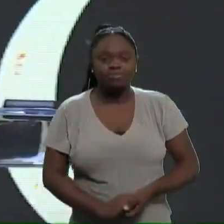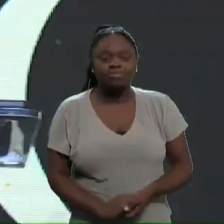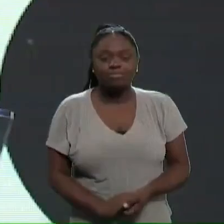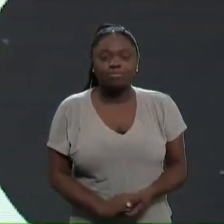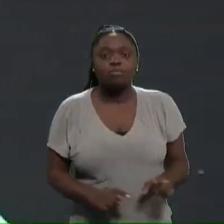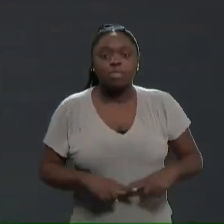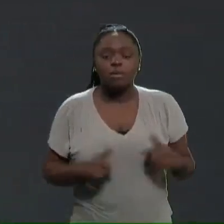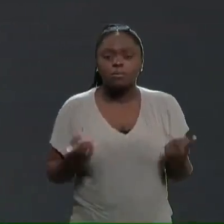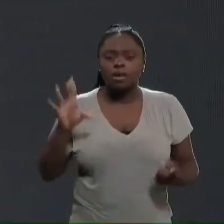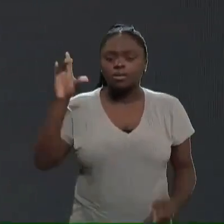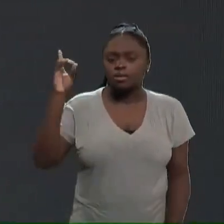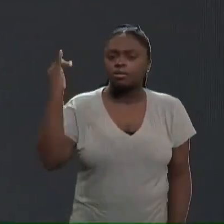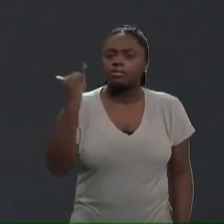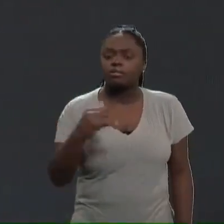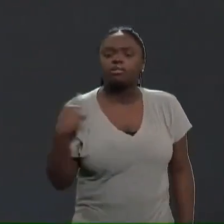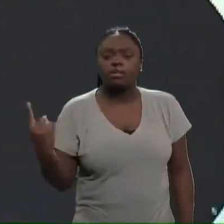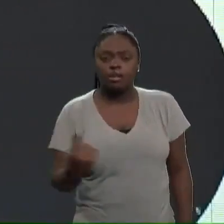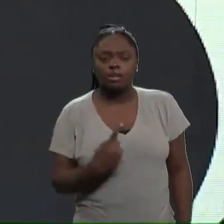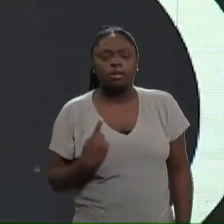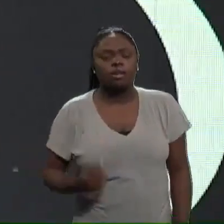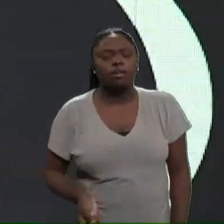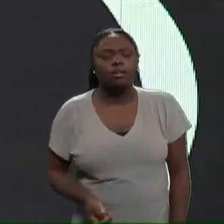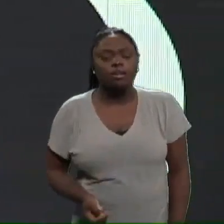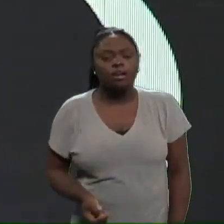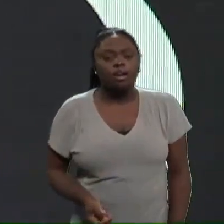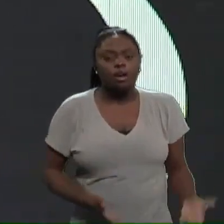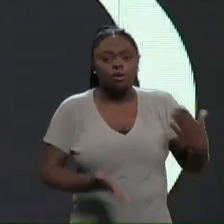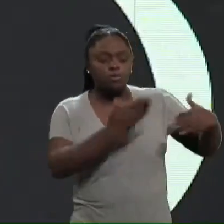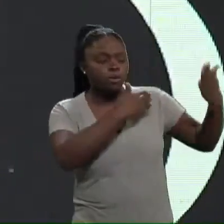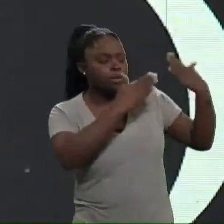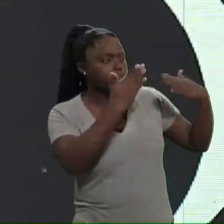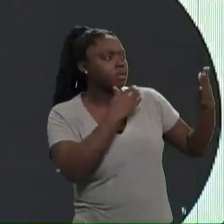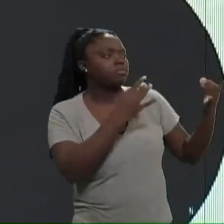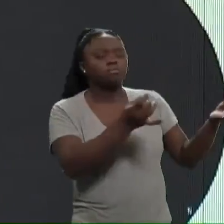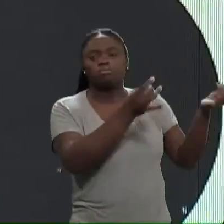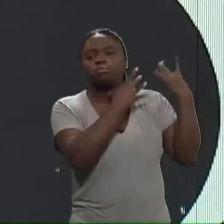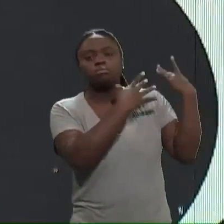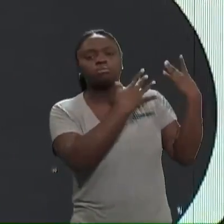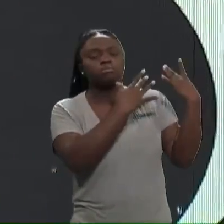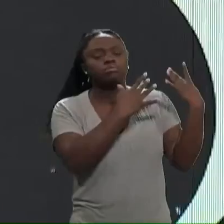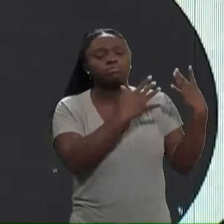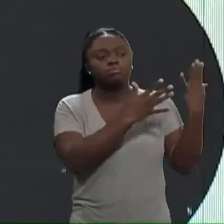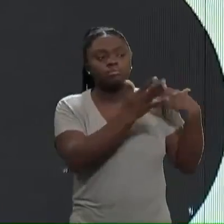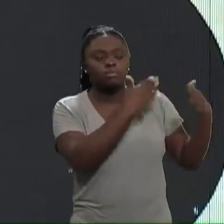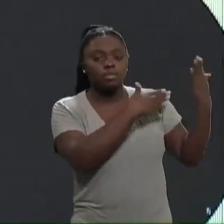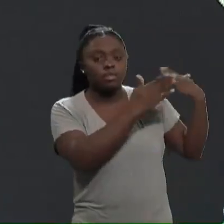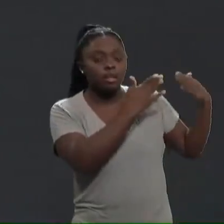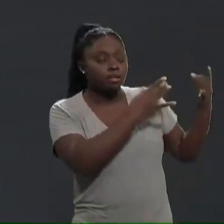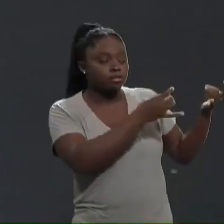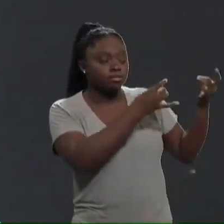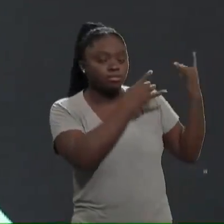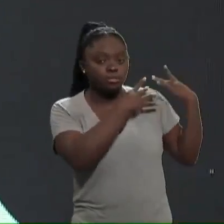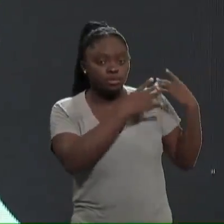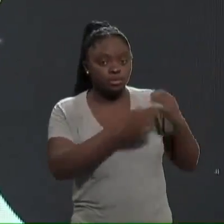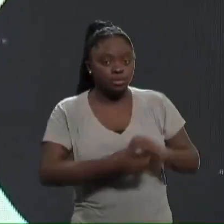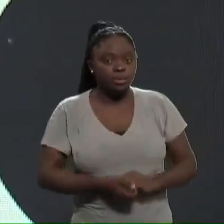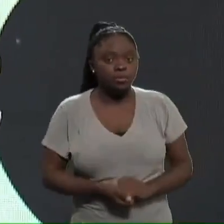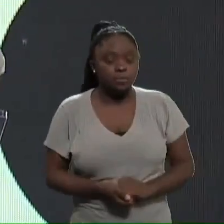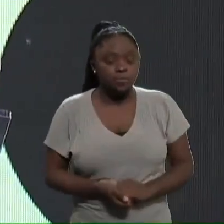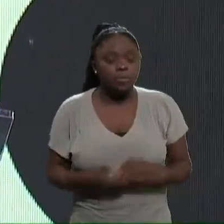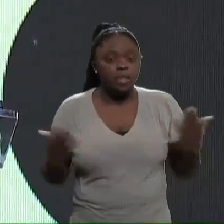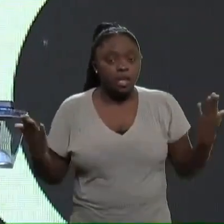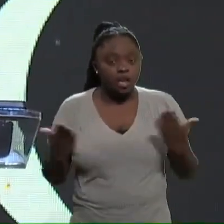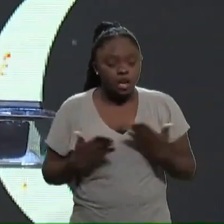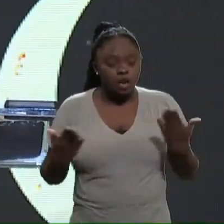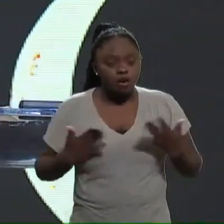Mas Deus está dizendo para nós: sai, solta o passado, solta o passado. Será que você pode falar para você